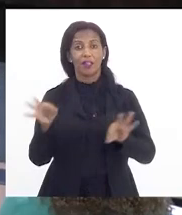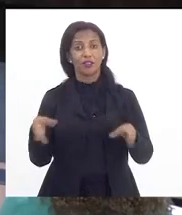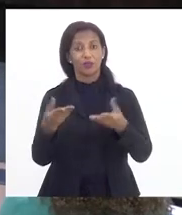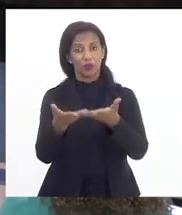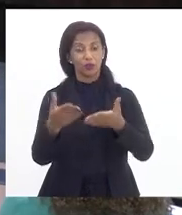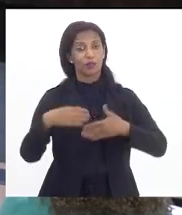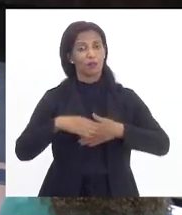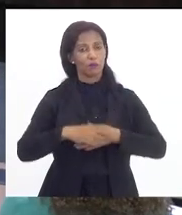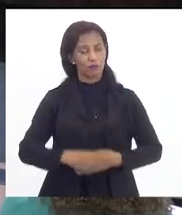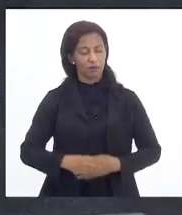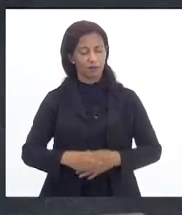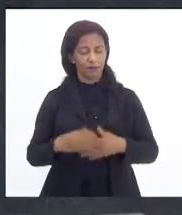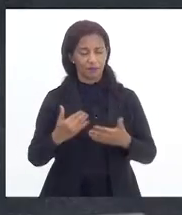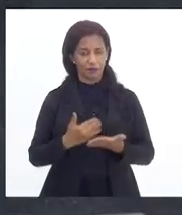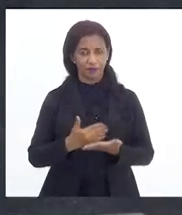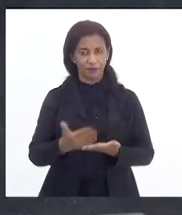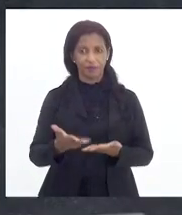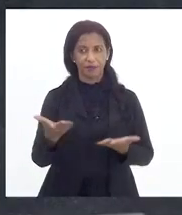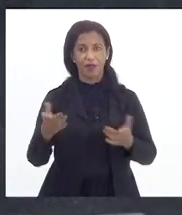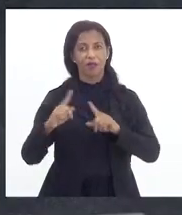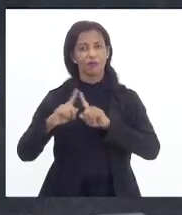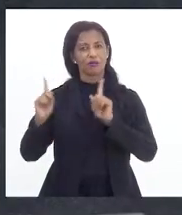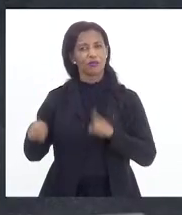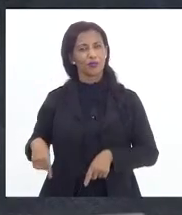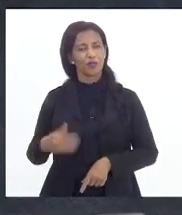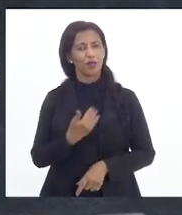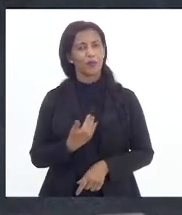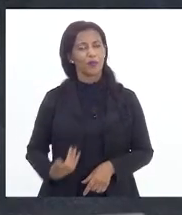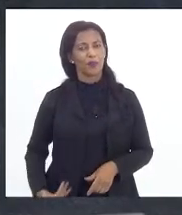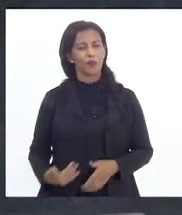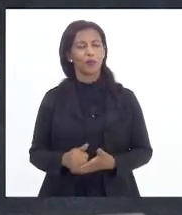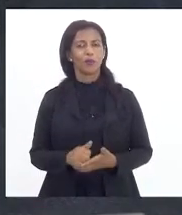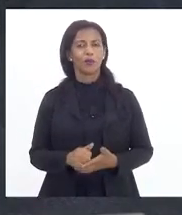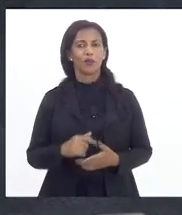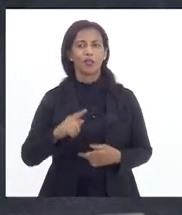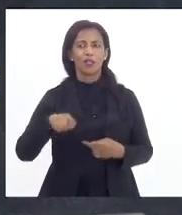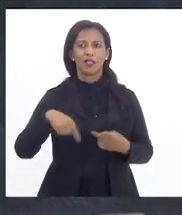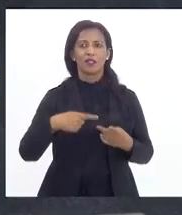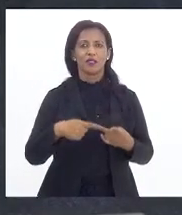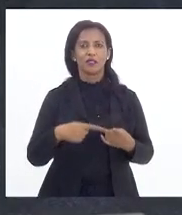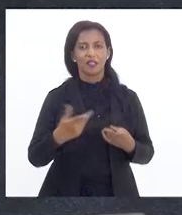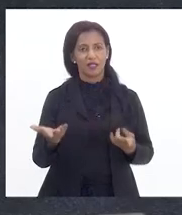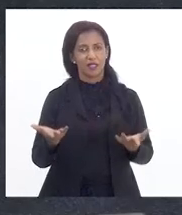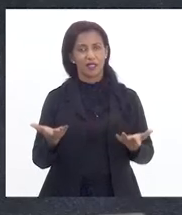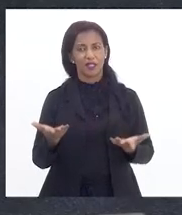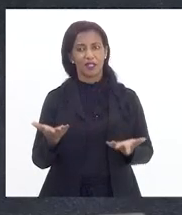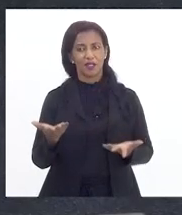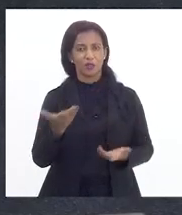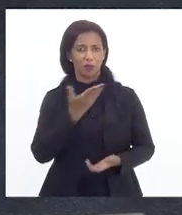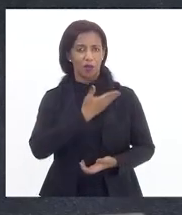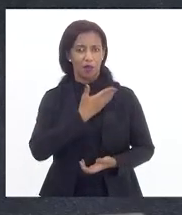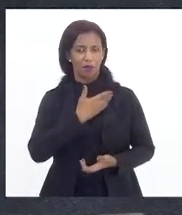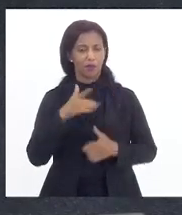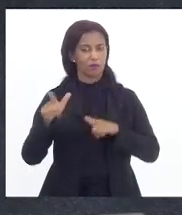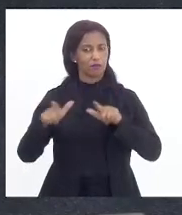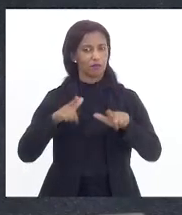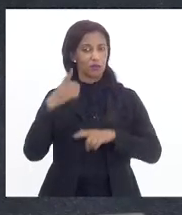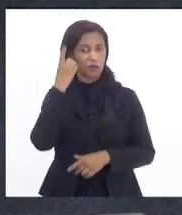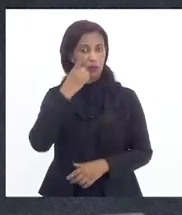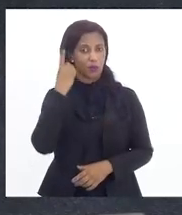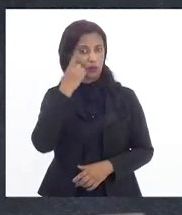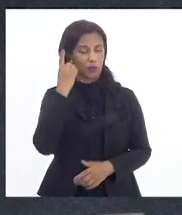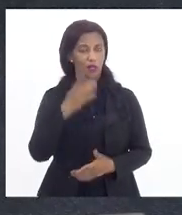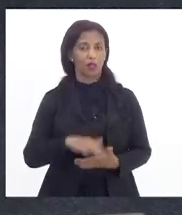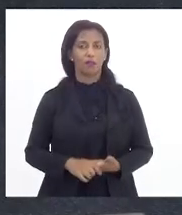todos eu quero cumprimentar inicialmente servidores públicos em seguida a complementar os meus pagos do Parlamento